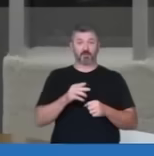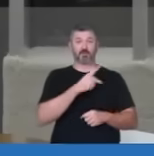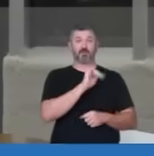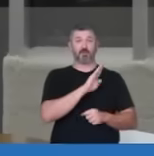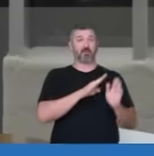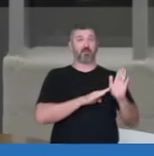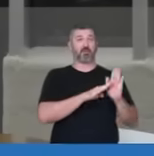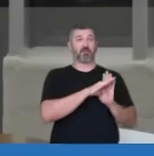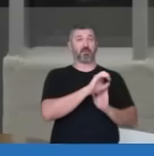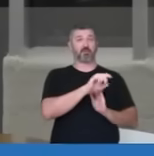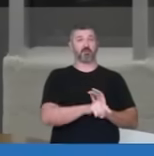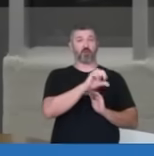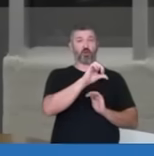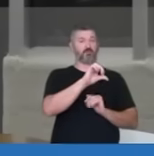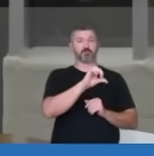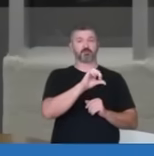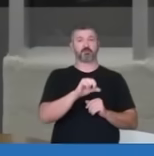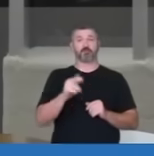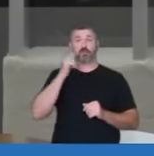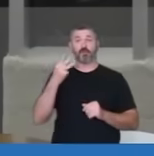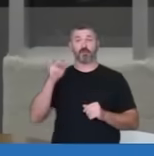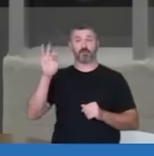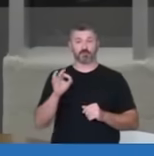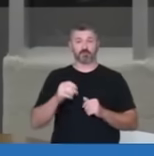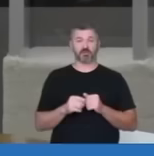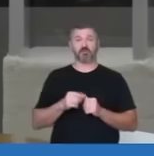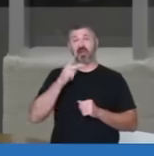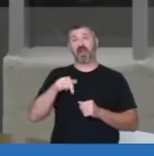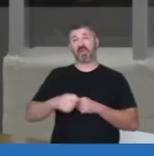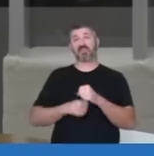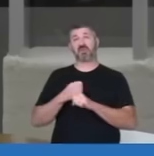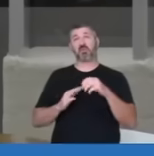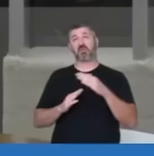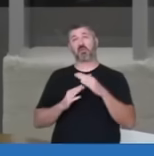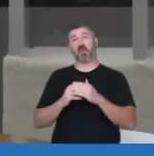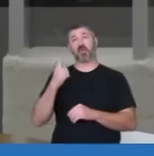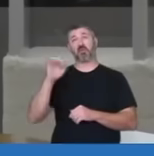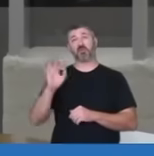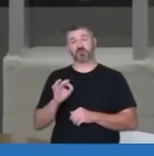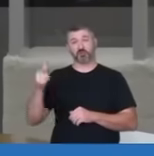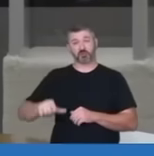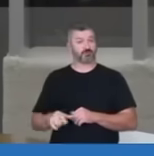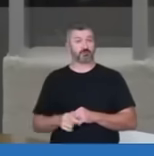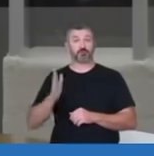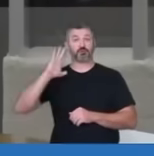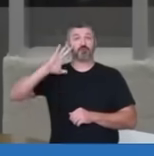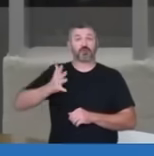máximo 0,9%, ele cresceu 3%. E esse ano falariam que ele não passaria de 1% novamente, mas ele já